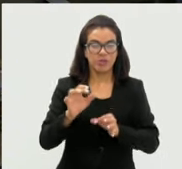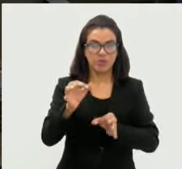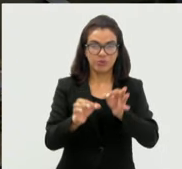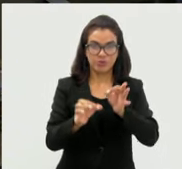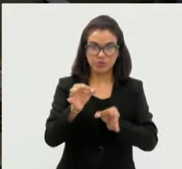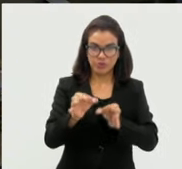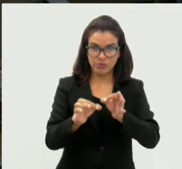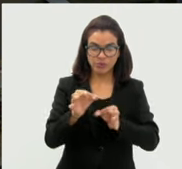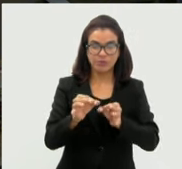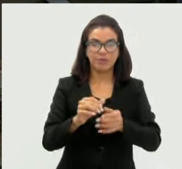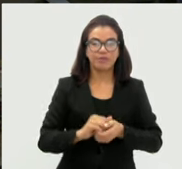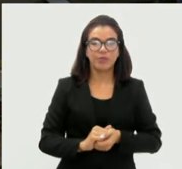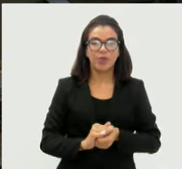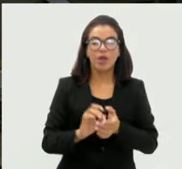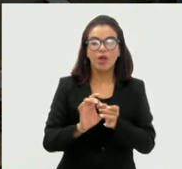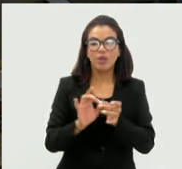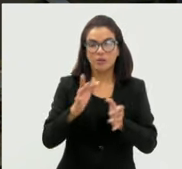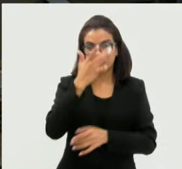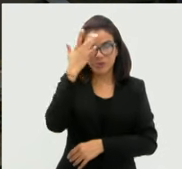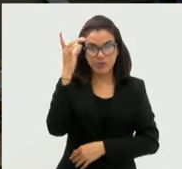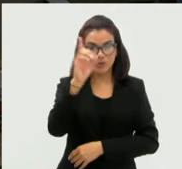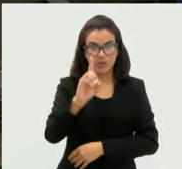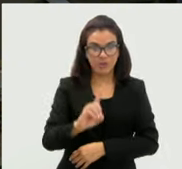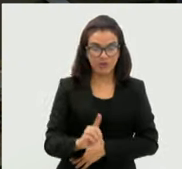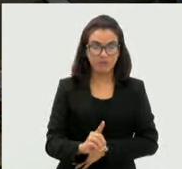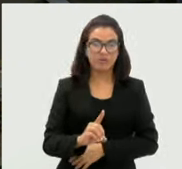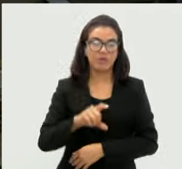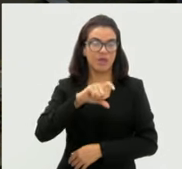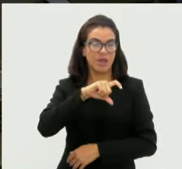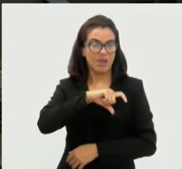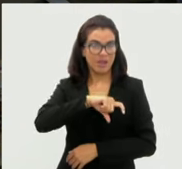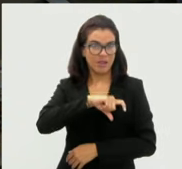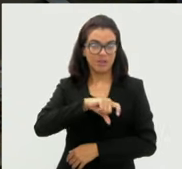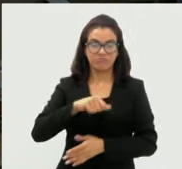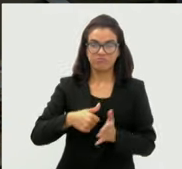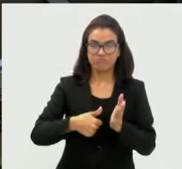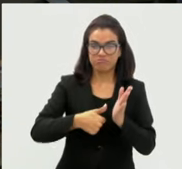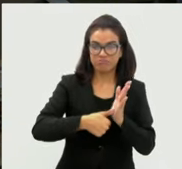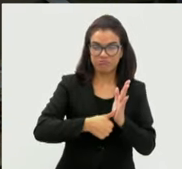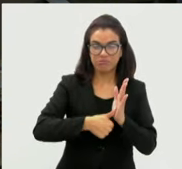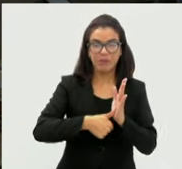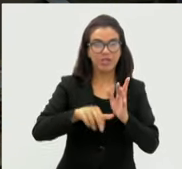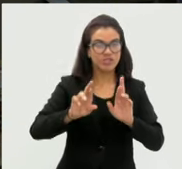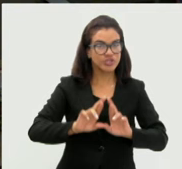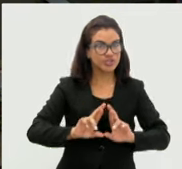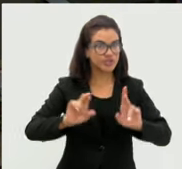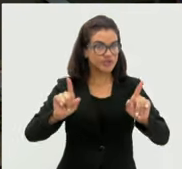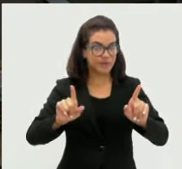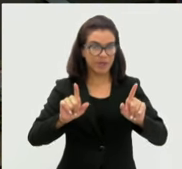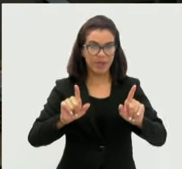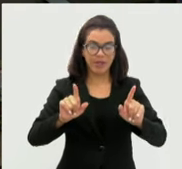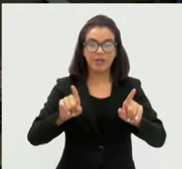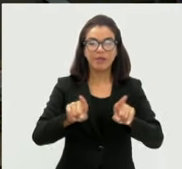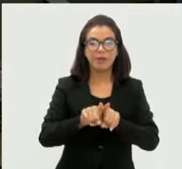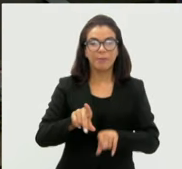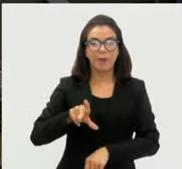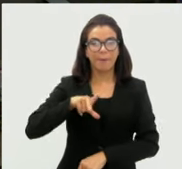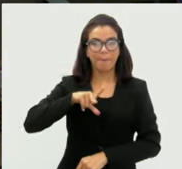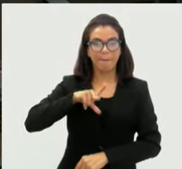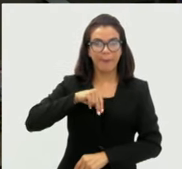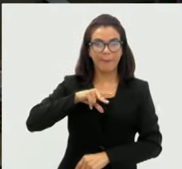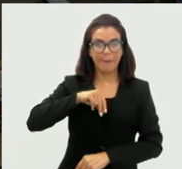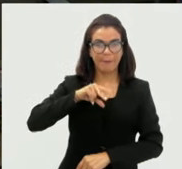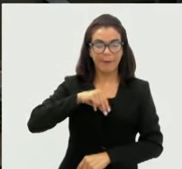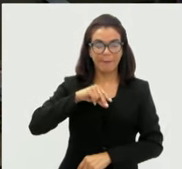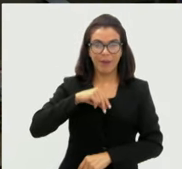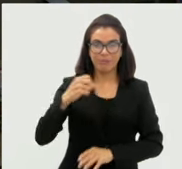assegurar às pessoas com deficiência a carteira de identidade diferenciada e um crachá de identificação